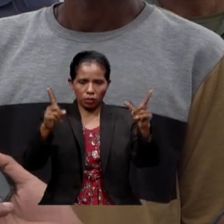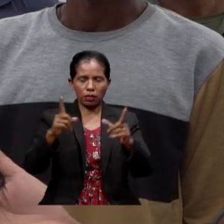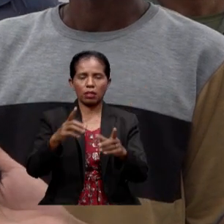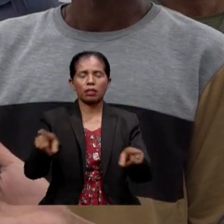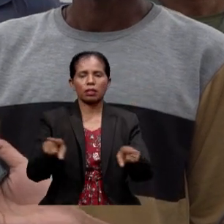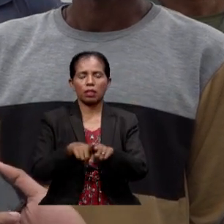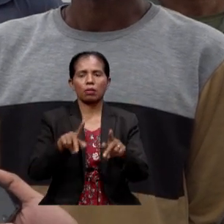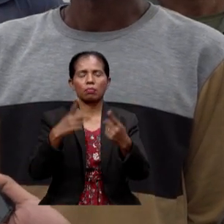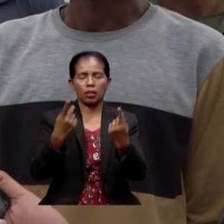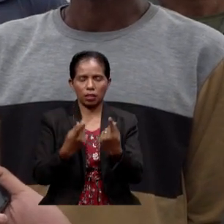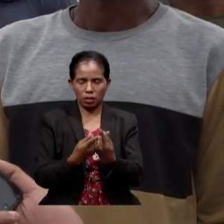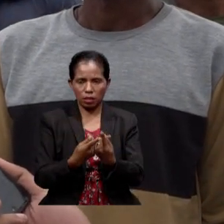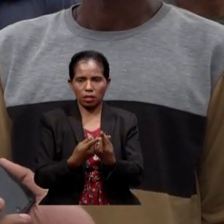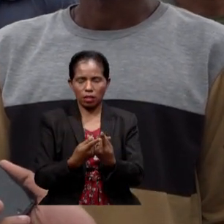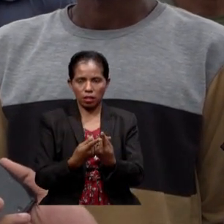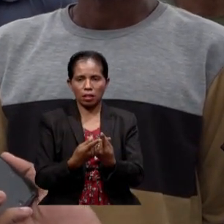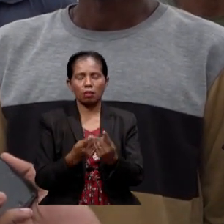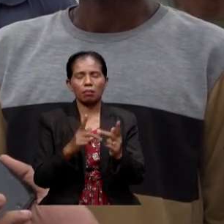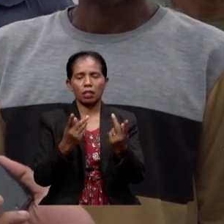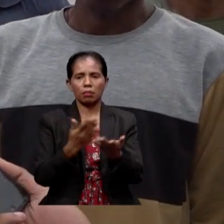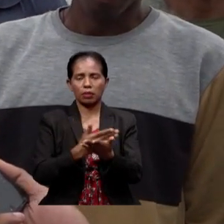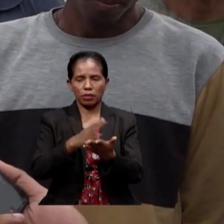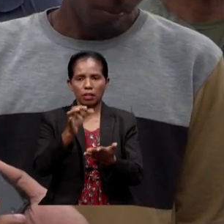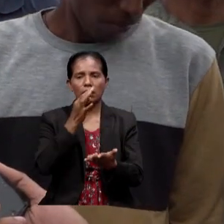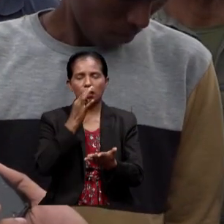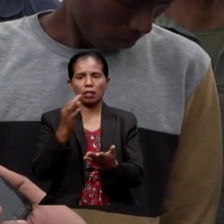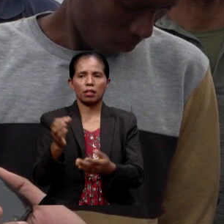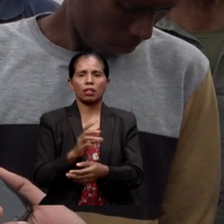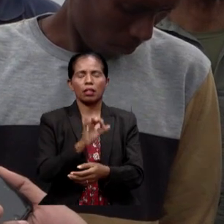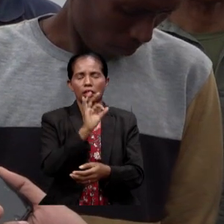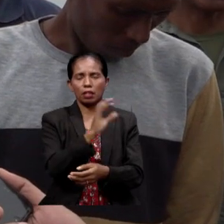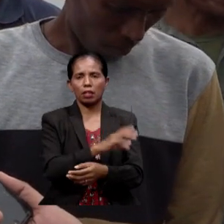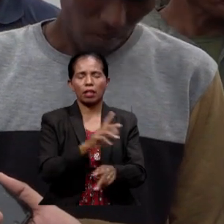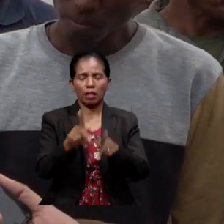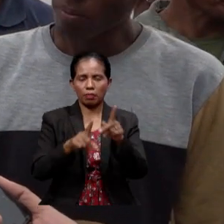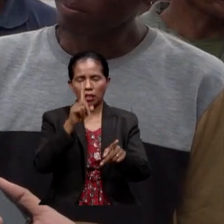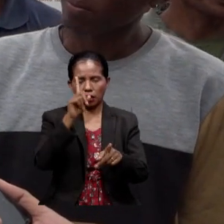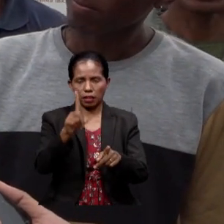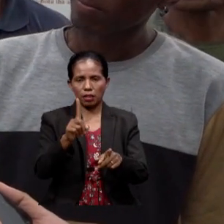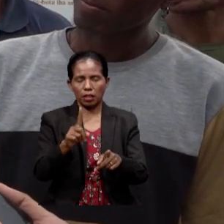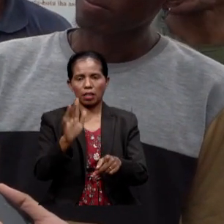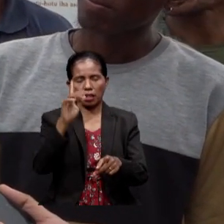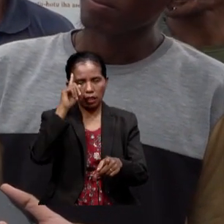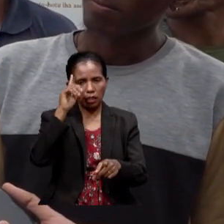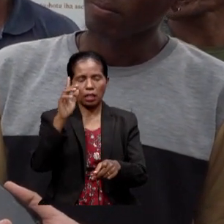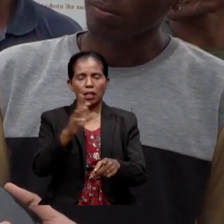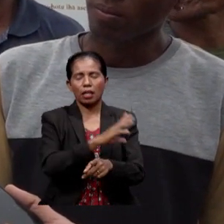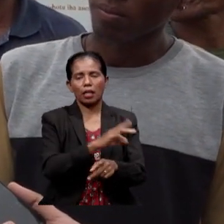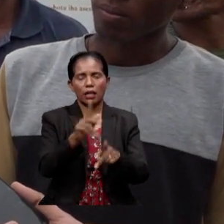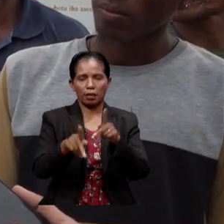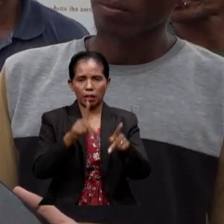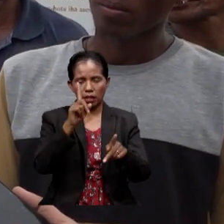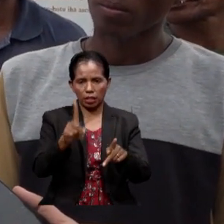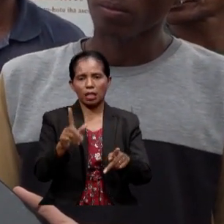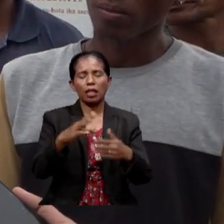Básica. Então em vez de cada cesta $50, nia folha em vez de $20 cano